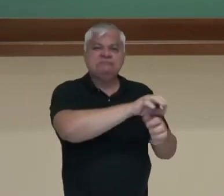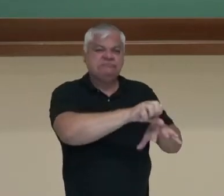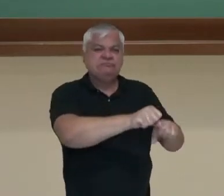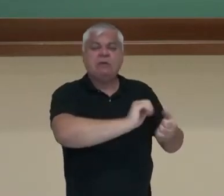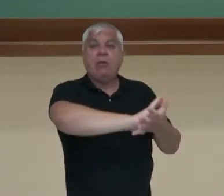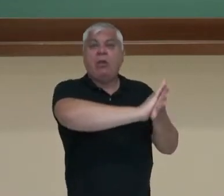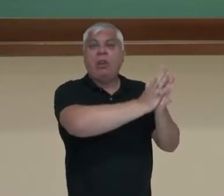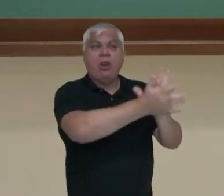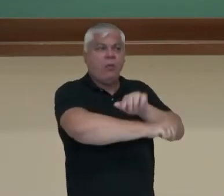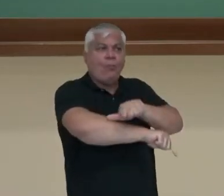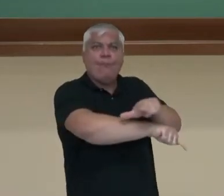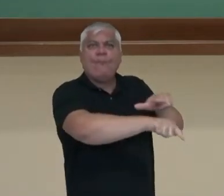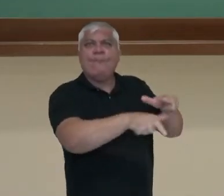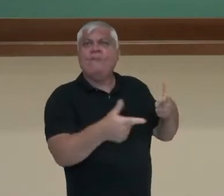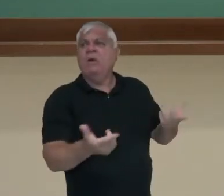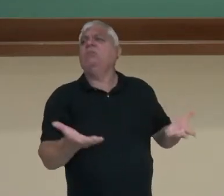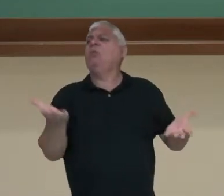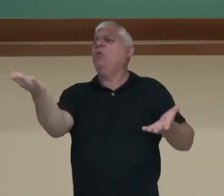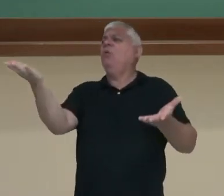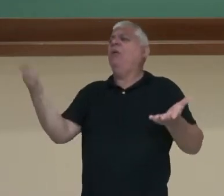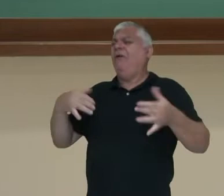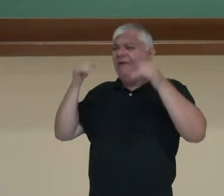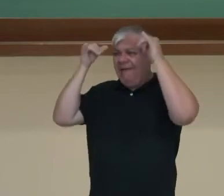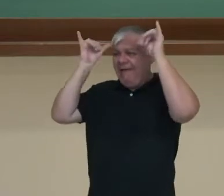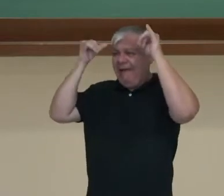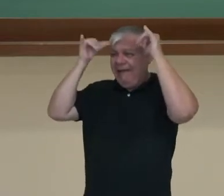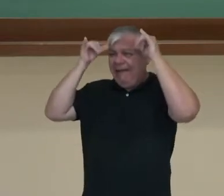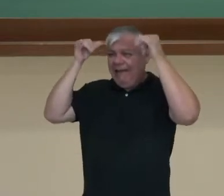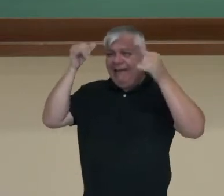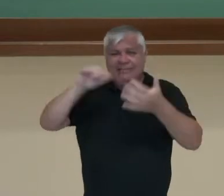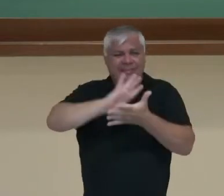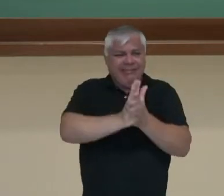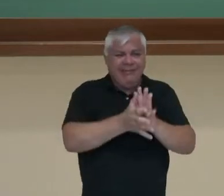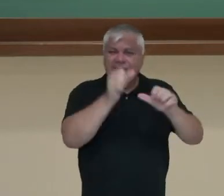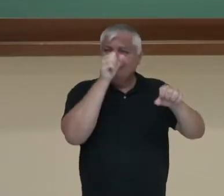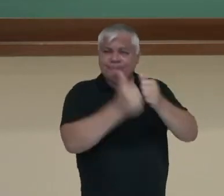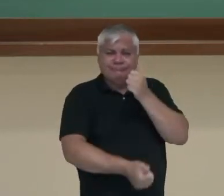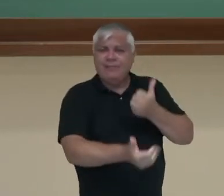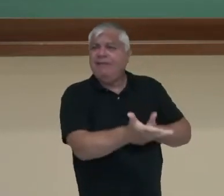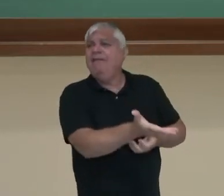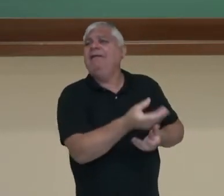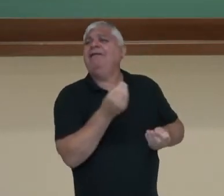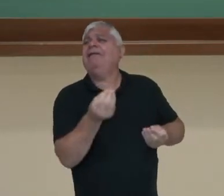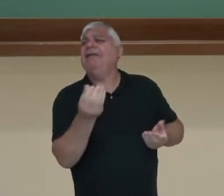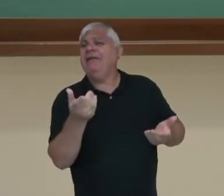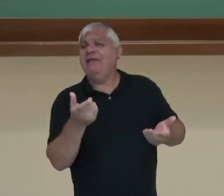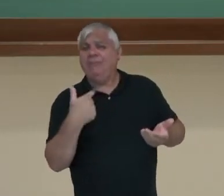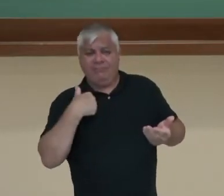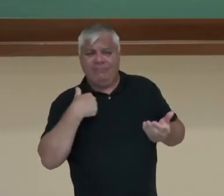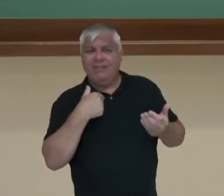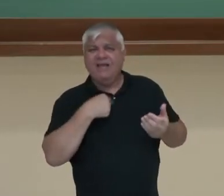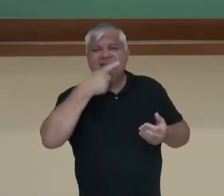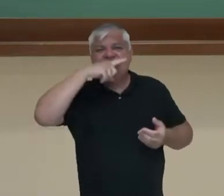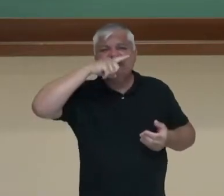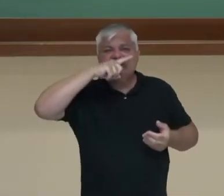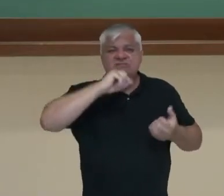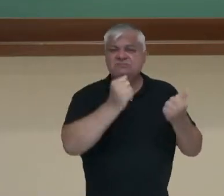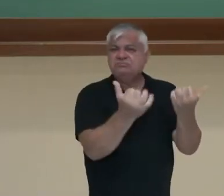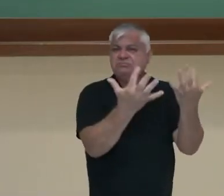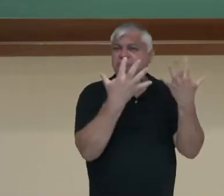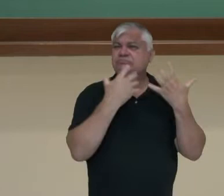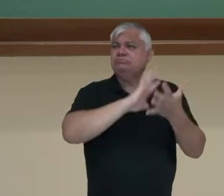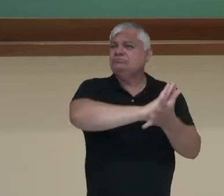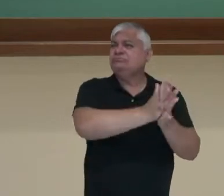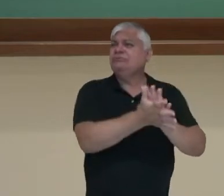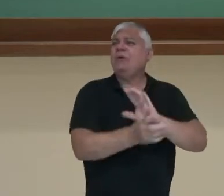ficou aí? Teu gado aí, ô vizinho, olha, ô estanceiro, olha o que aprontou aqui na minha cana, olha o que ele fez aí no meu